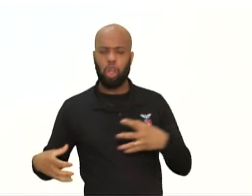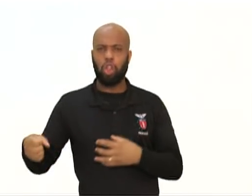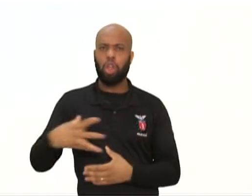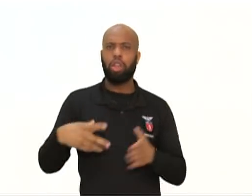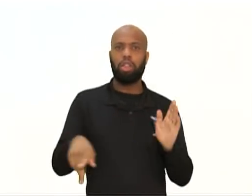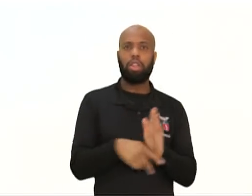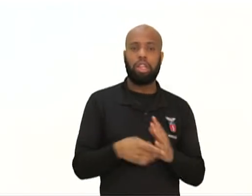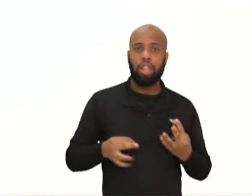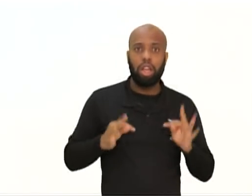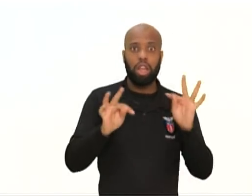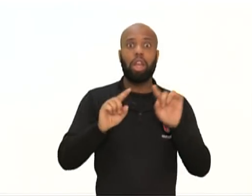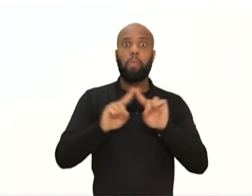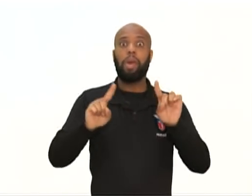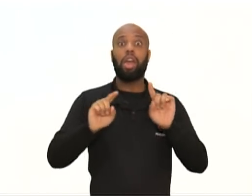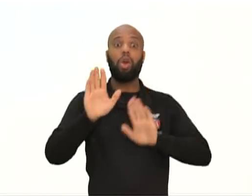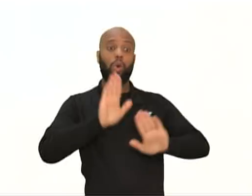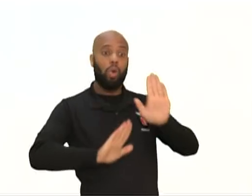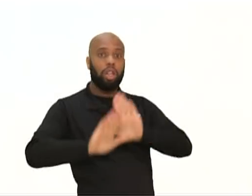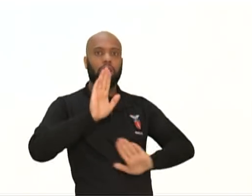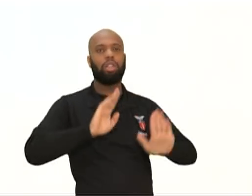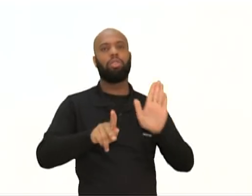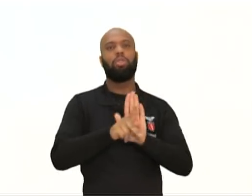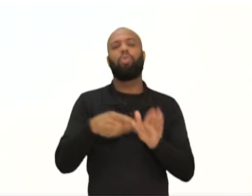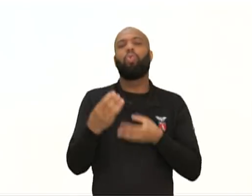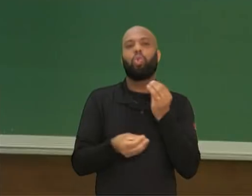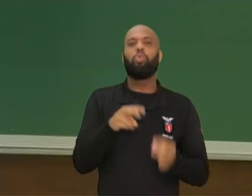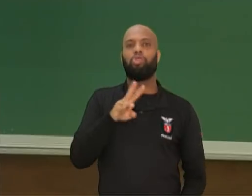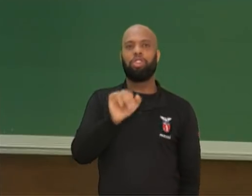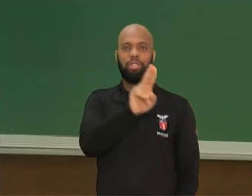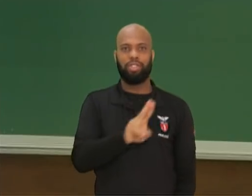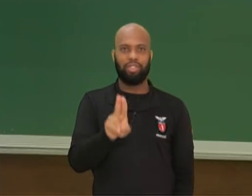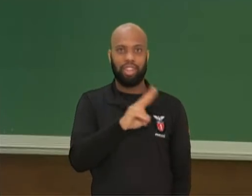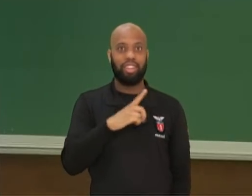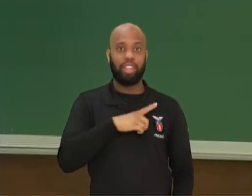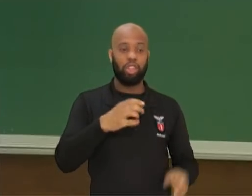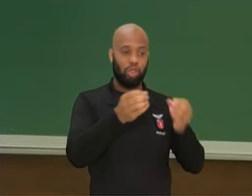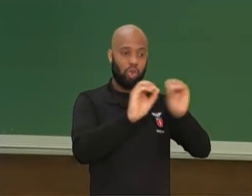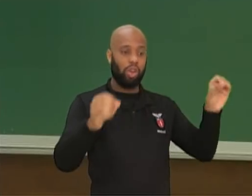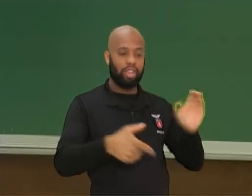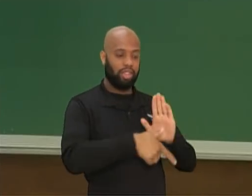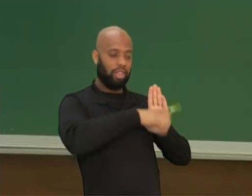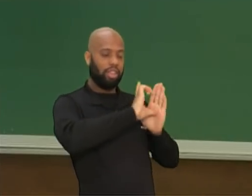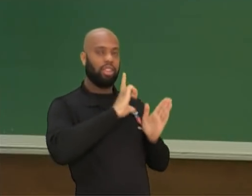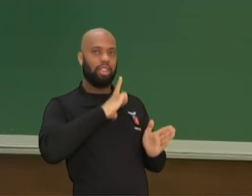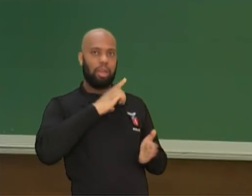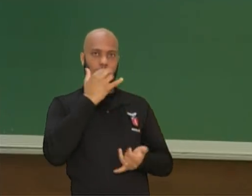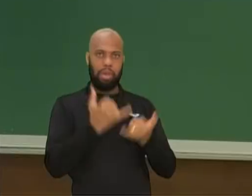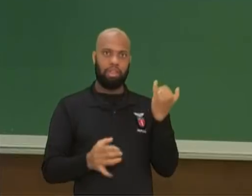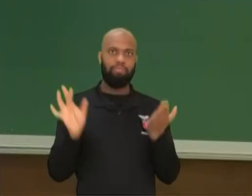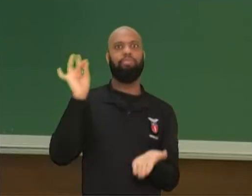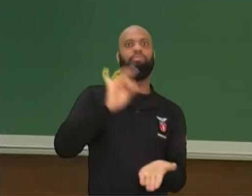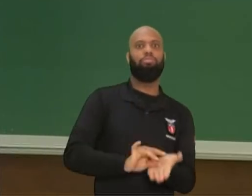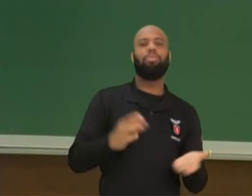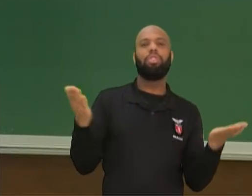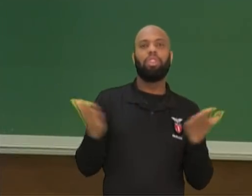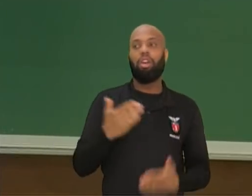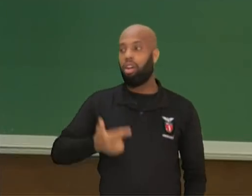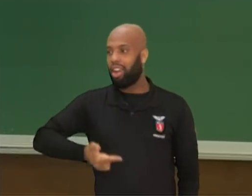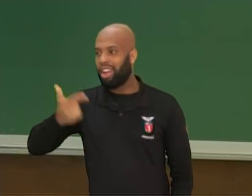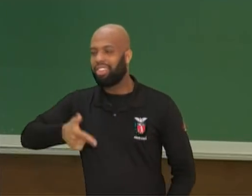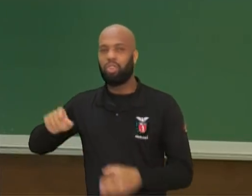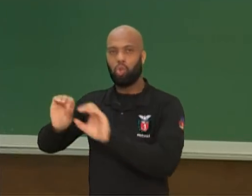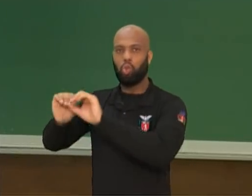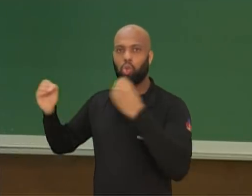ressalva conta o seu uso. Na oração anterior, vem com uma afirmação. Nessa segunda